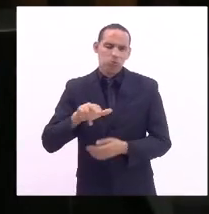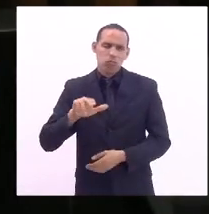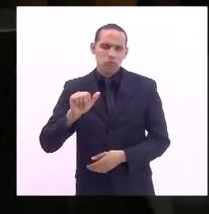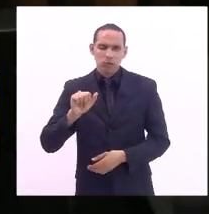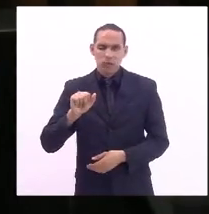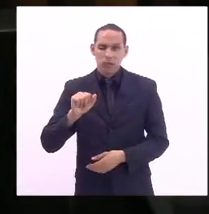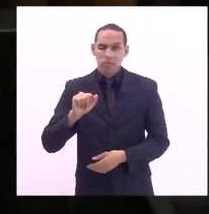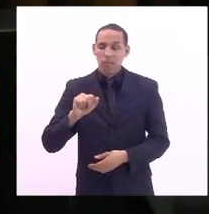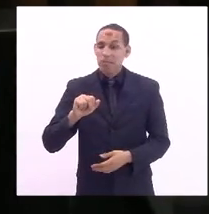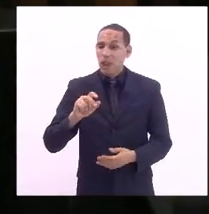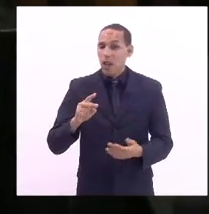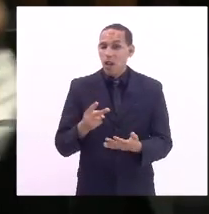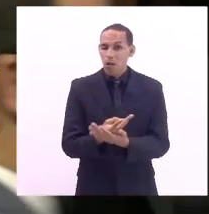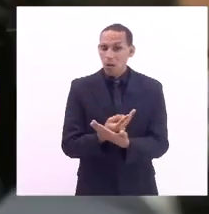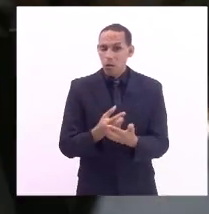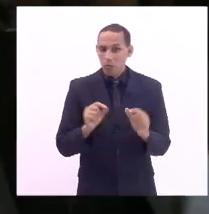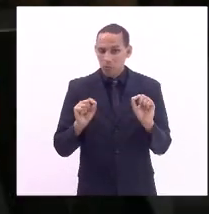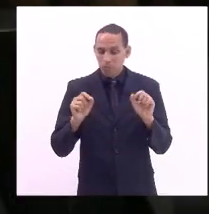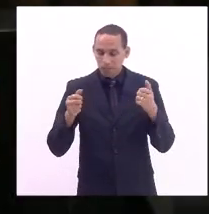Ocorre que